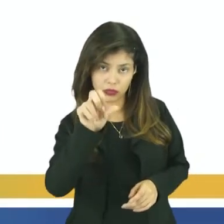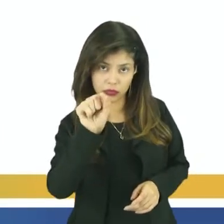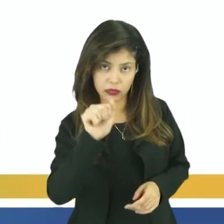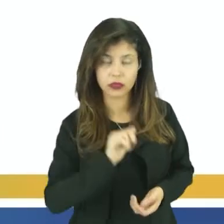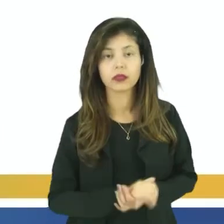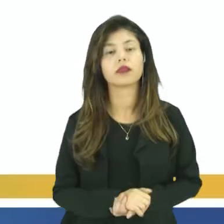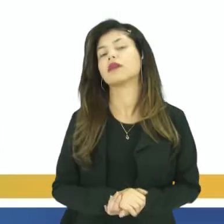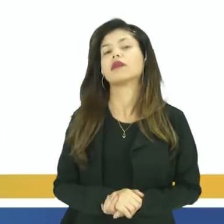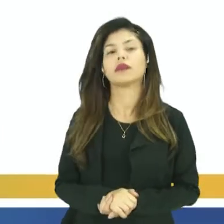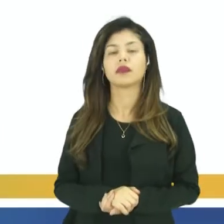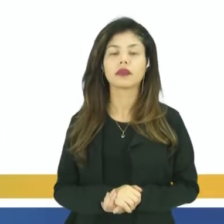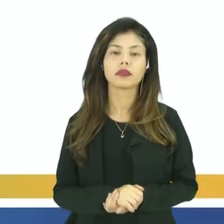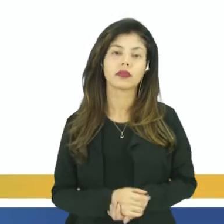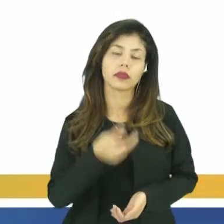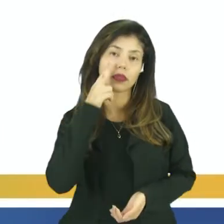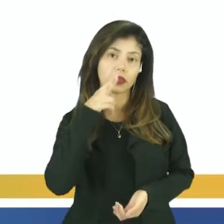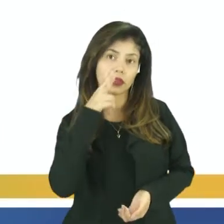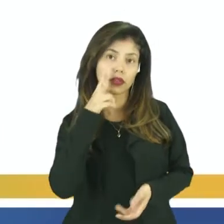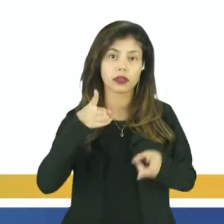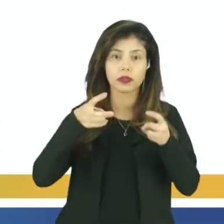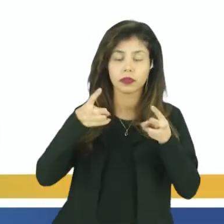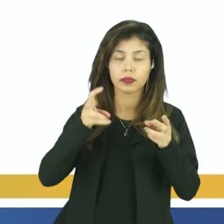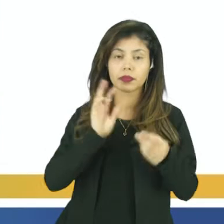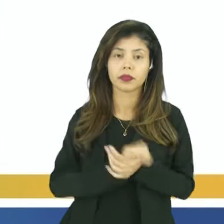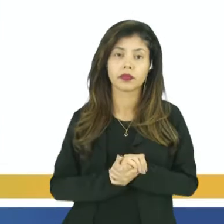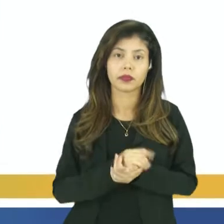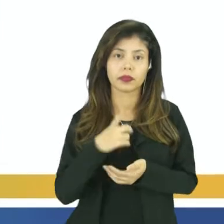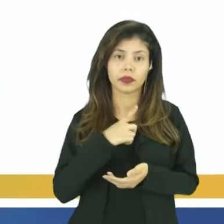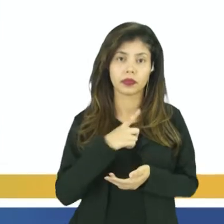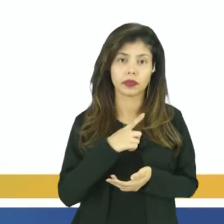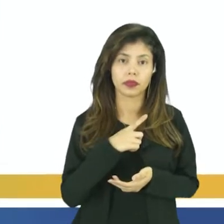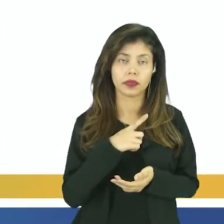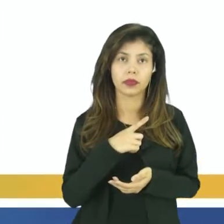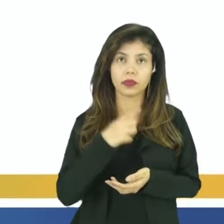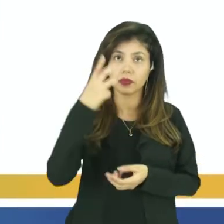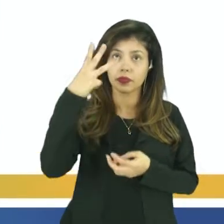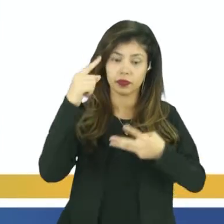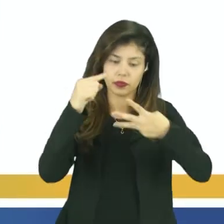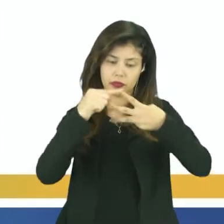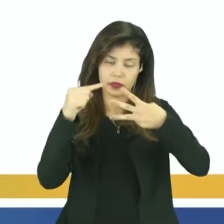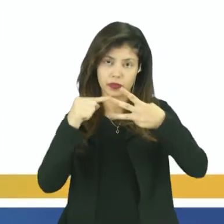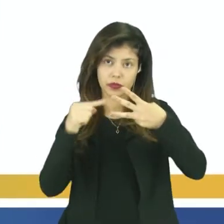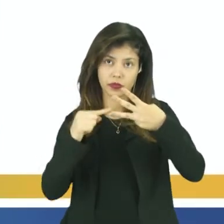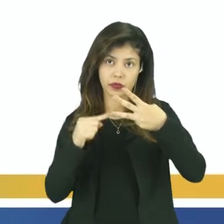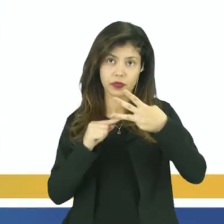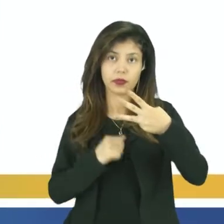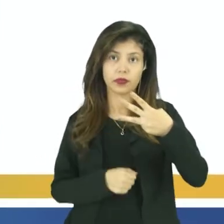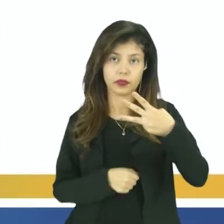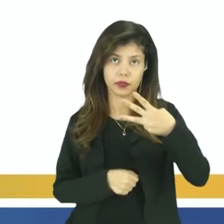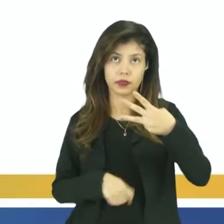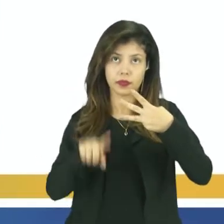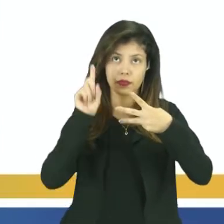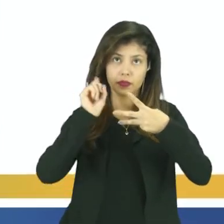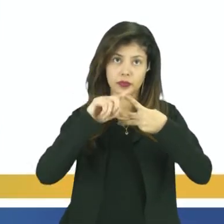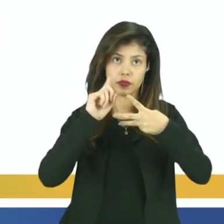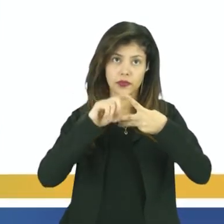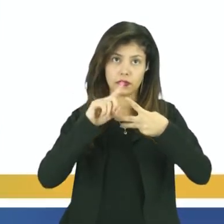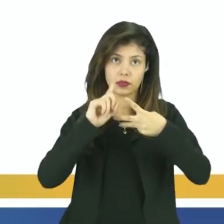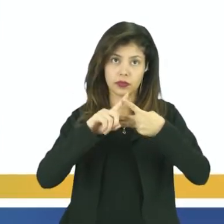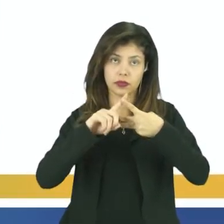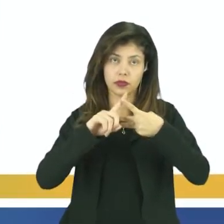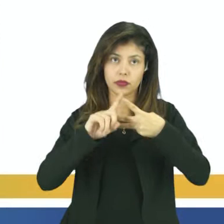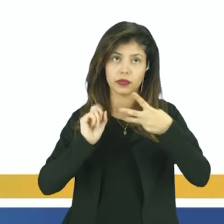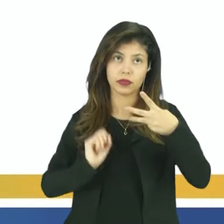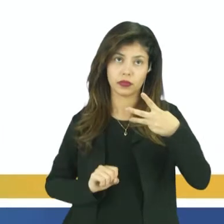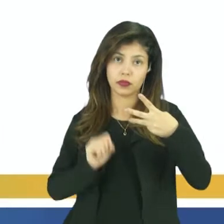prevencionista? E aí vocês percebem que nós temos três gráficos, né? O gráfico de